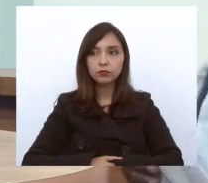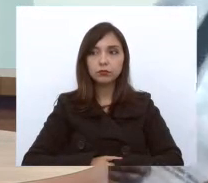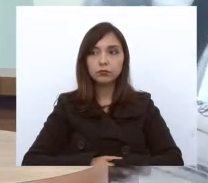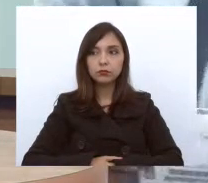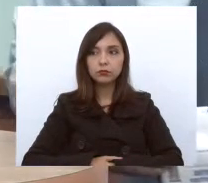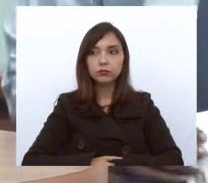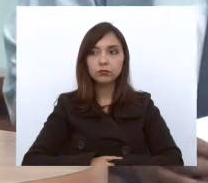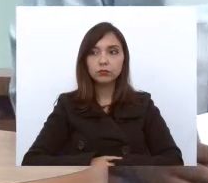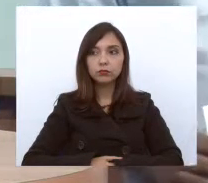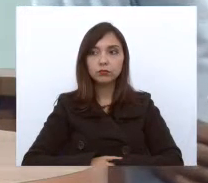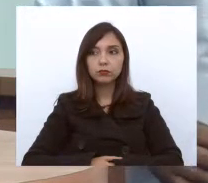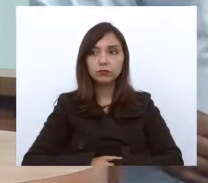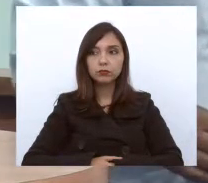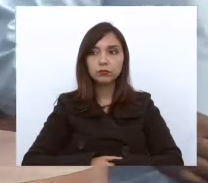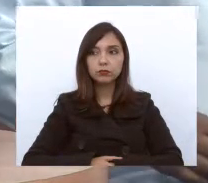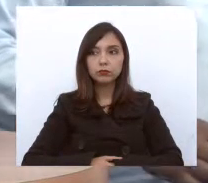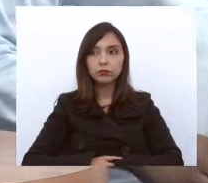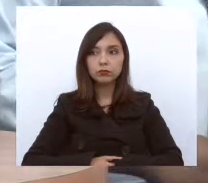a votação, a deliberação.